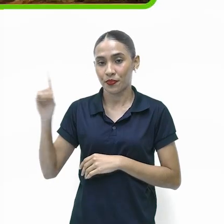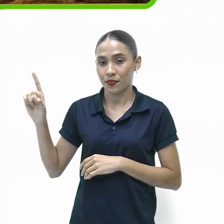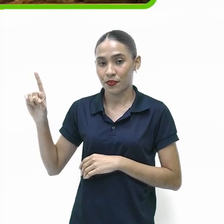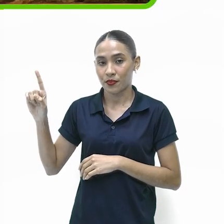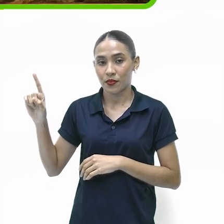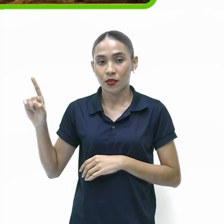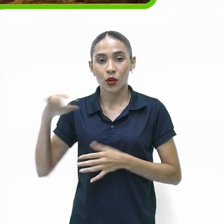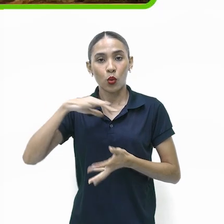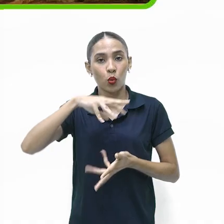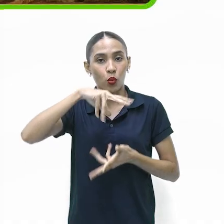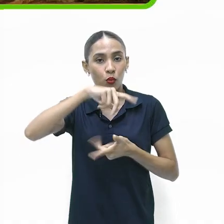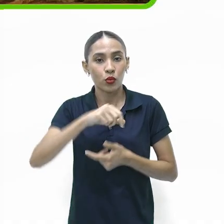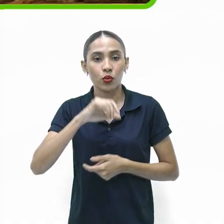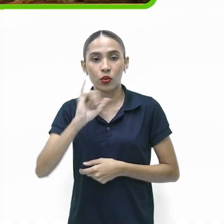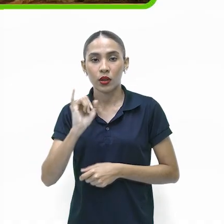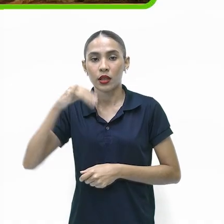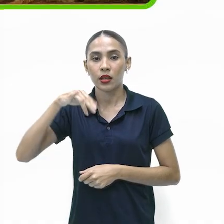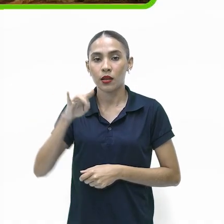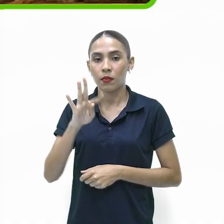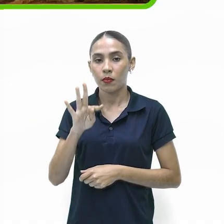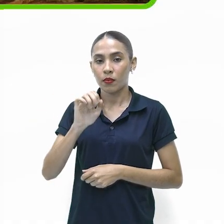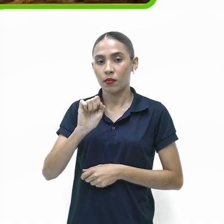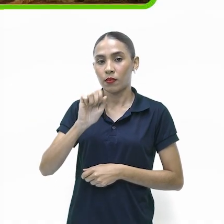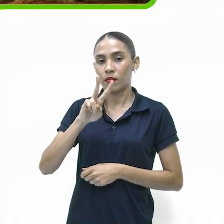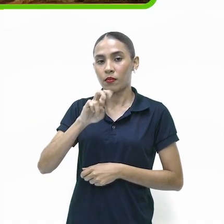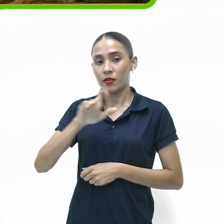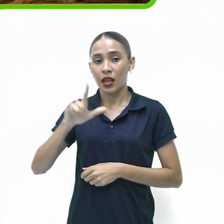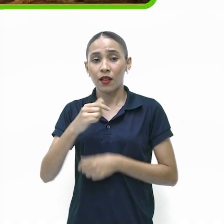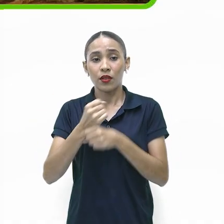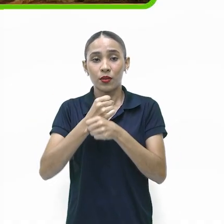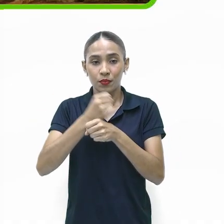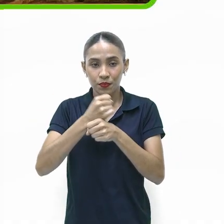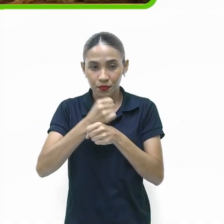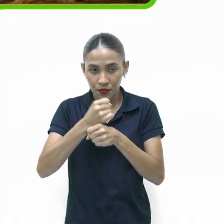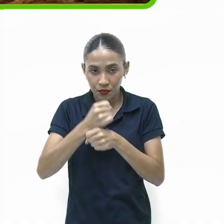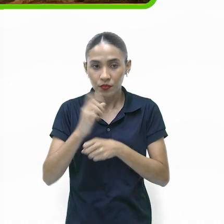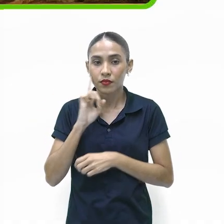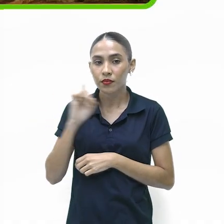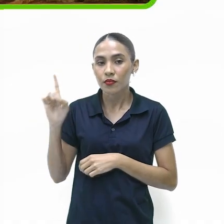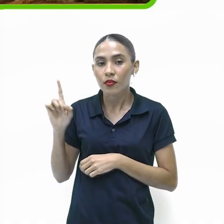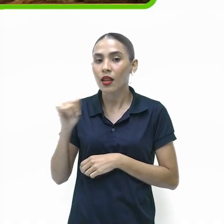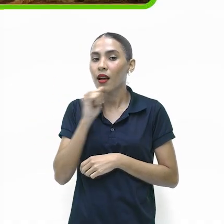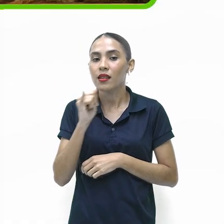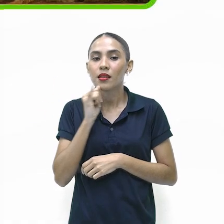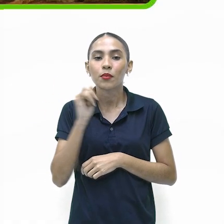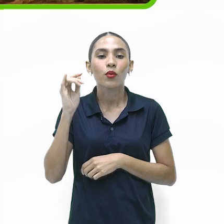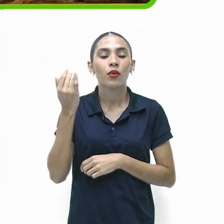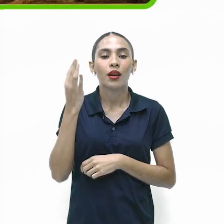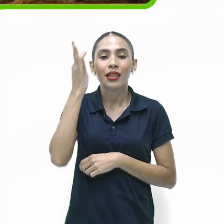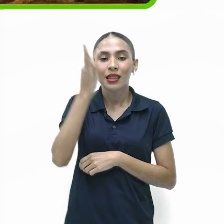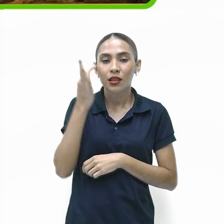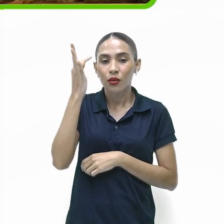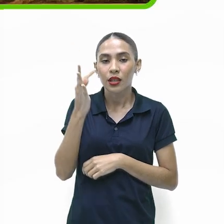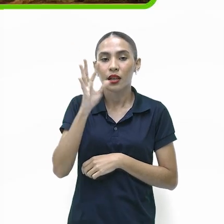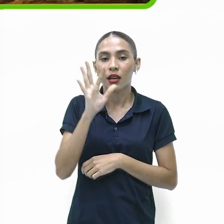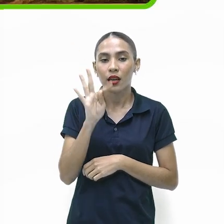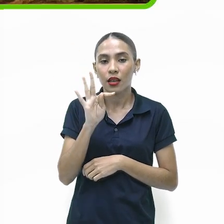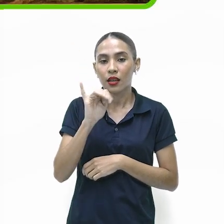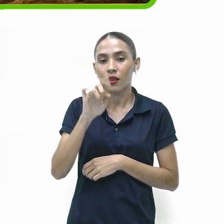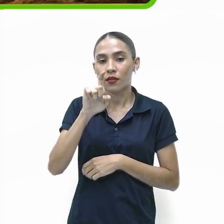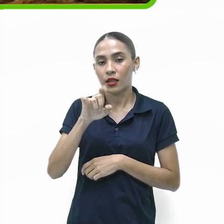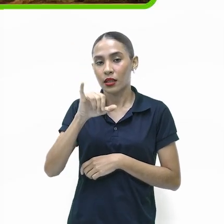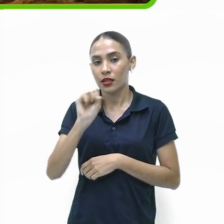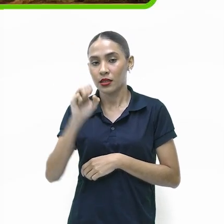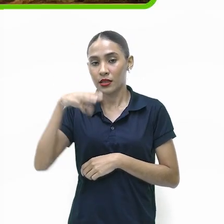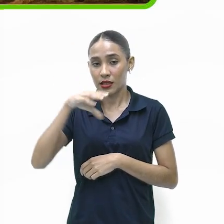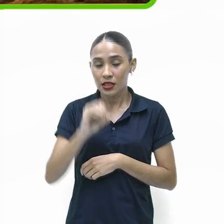Vamos conhecer algumas delas, né? O mundo imutável, né, por 2000 anos, predominou a teoria do fixismo, que é a ideia em que as espécies